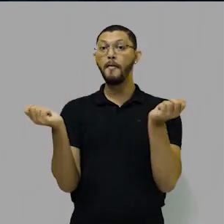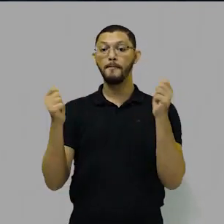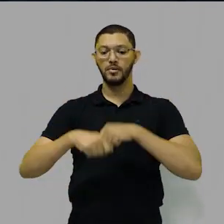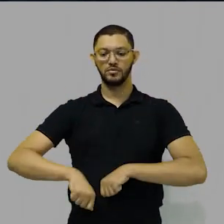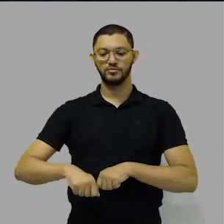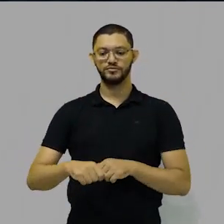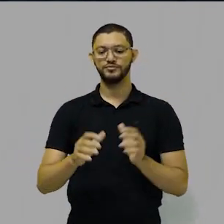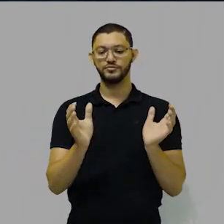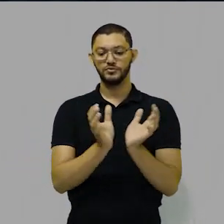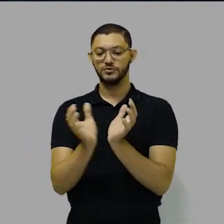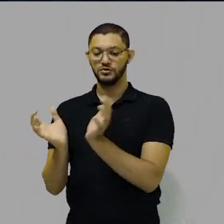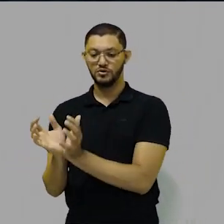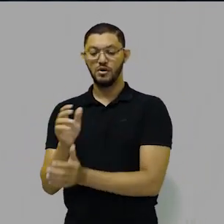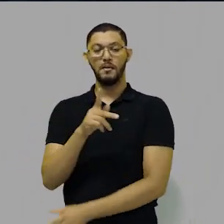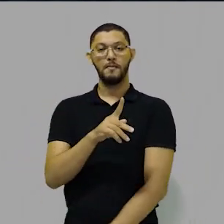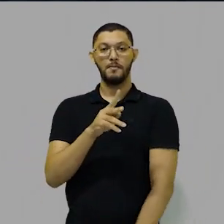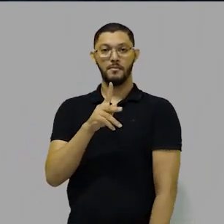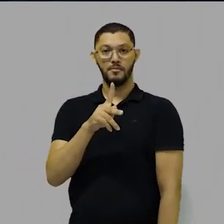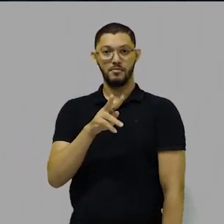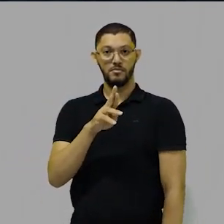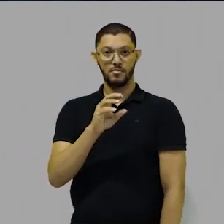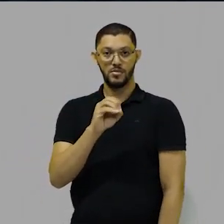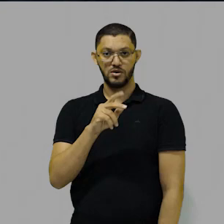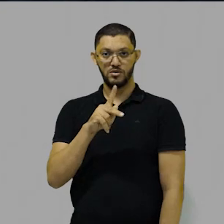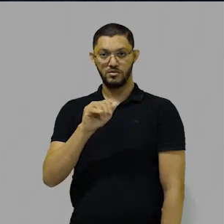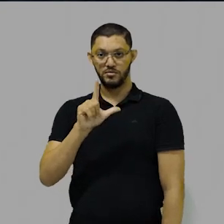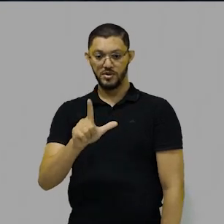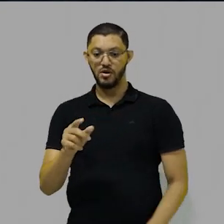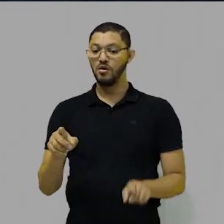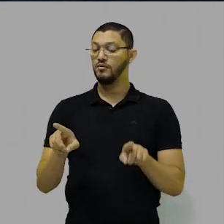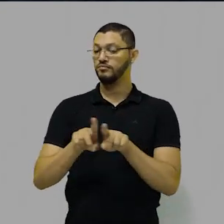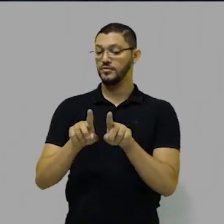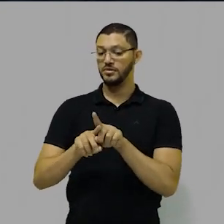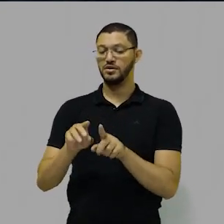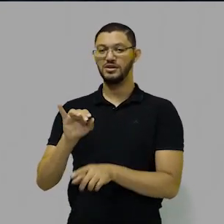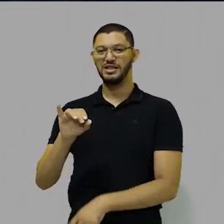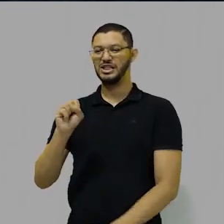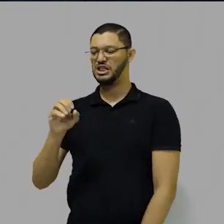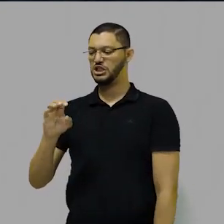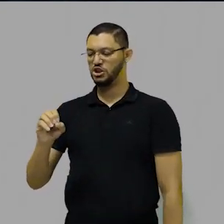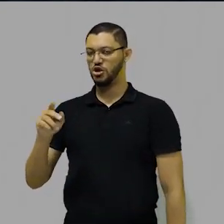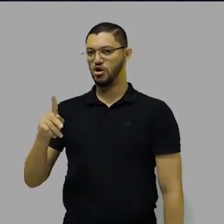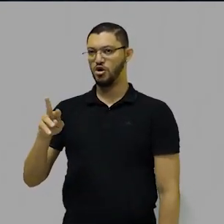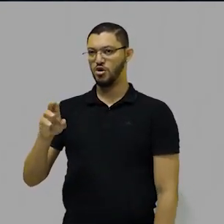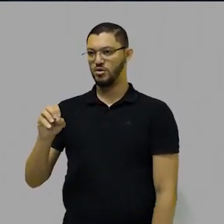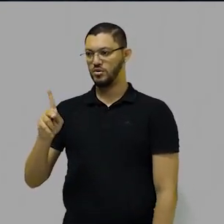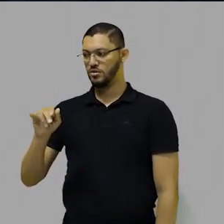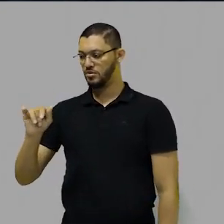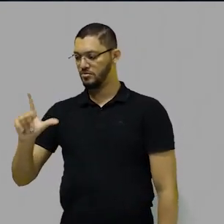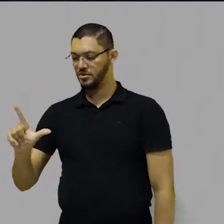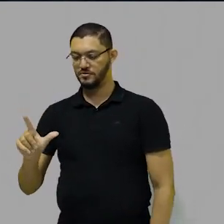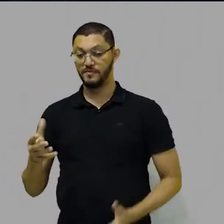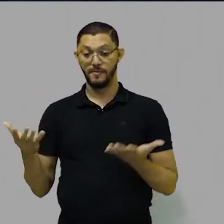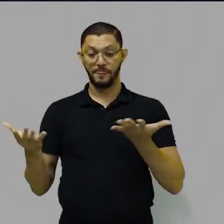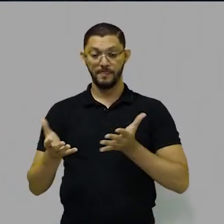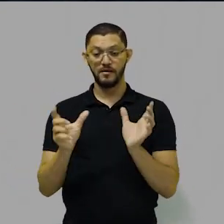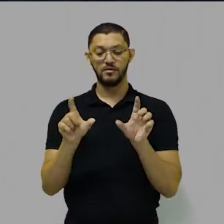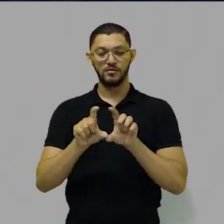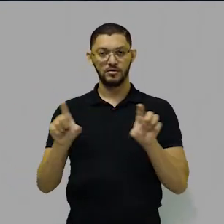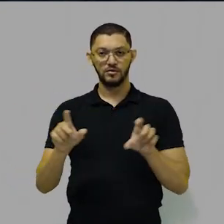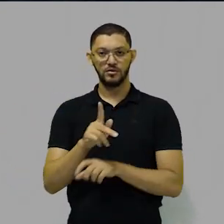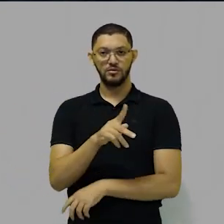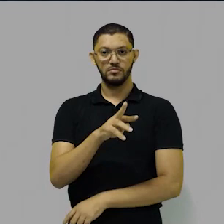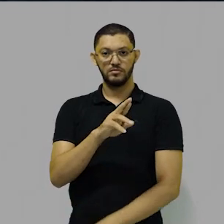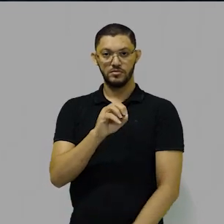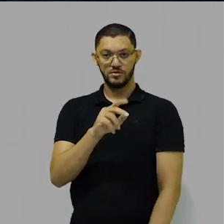Eu tenho o grupo propil e o grupo isopropil. Nesse caso, eu tenho o grupo propil. Como fica o